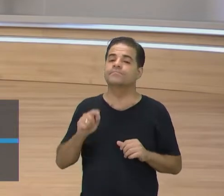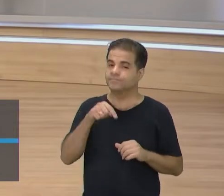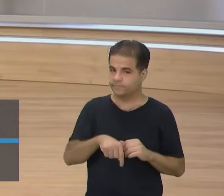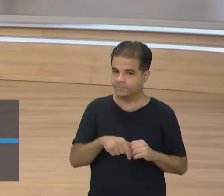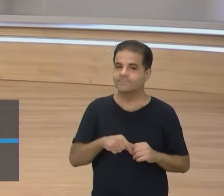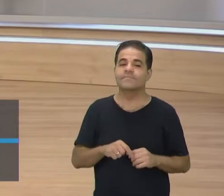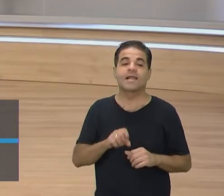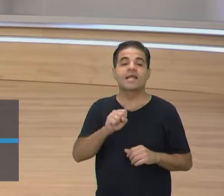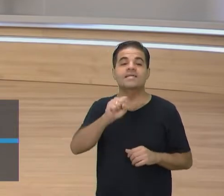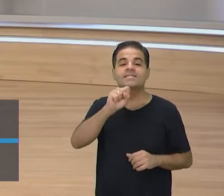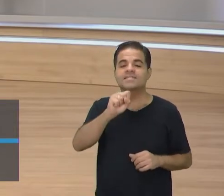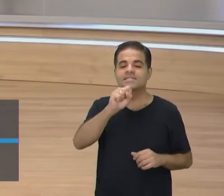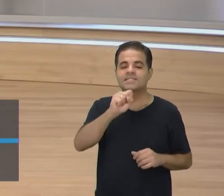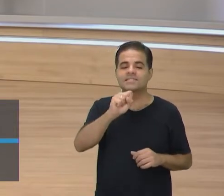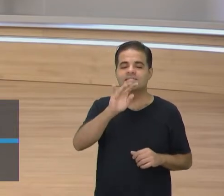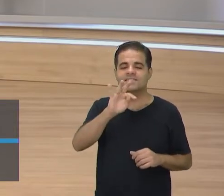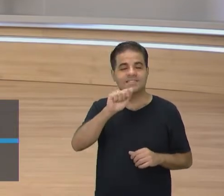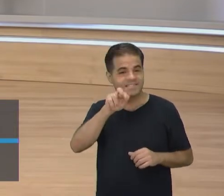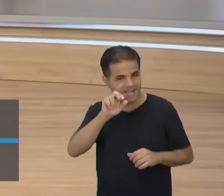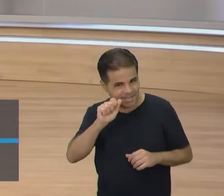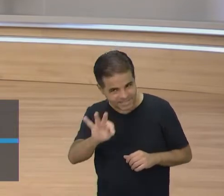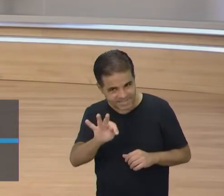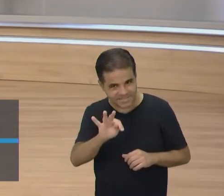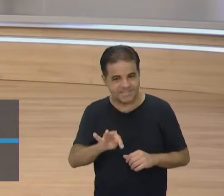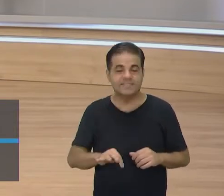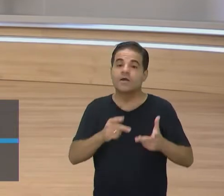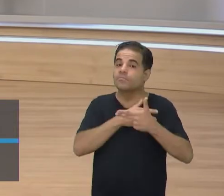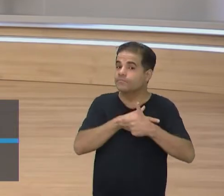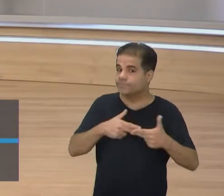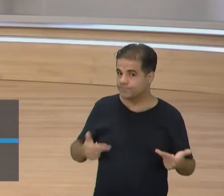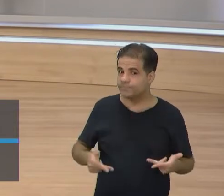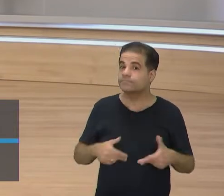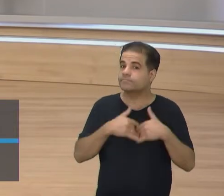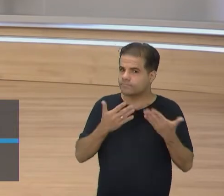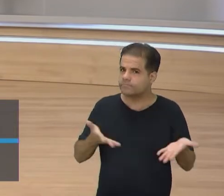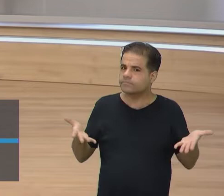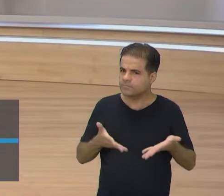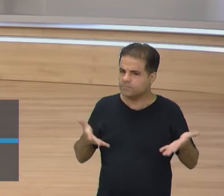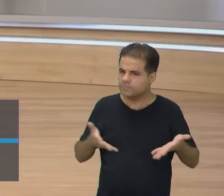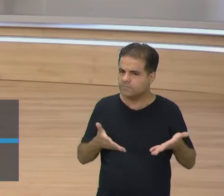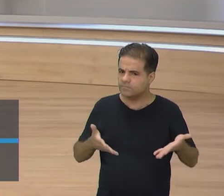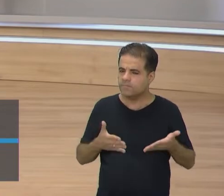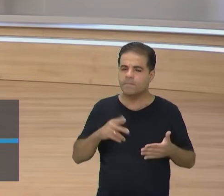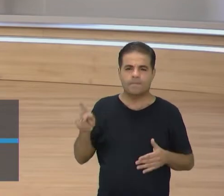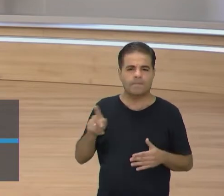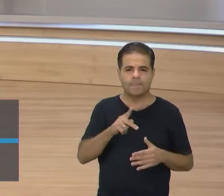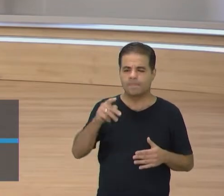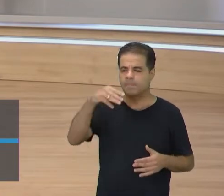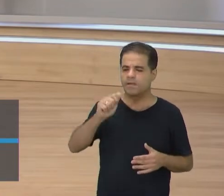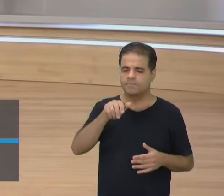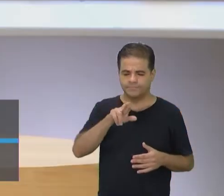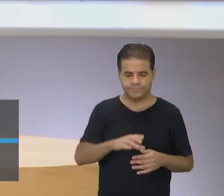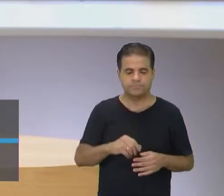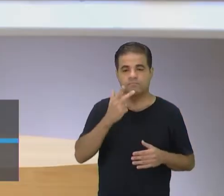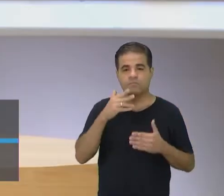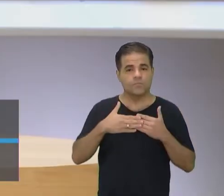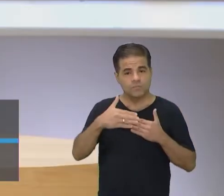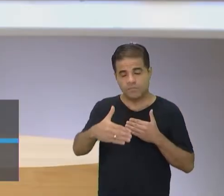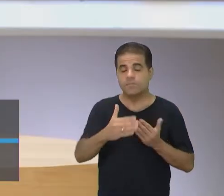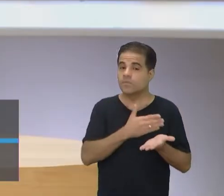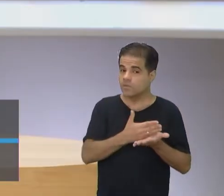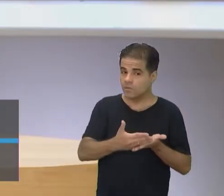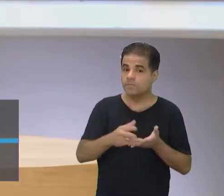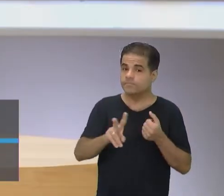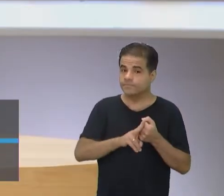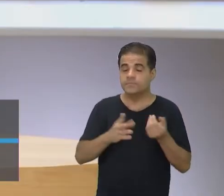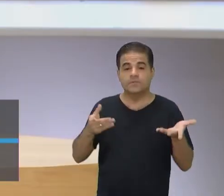Start. coisa, Start, o desafio. Aqui é o Start. Tô confundindo as coisas, Então, gente, hoje a gente tá, né? O professor Mauro falou com vocês, no princípio era o verbo, e agora a